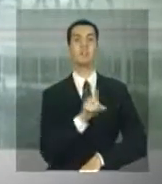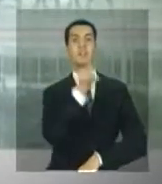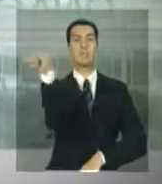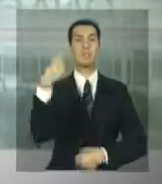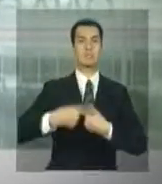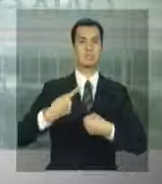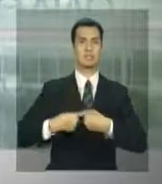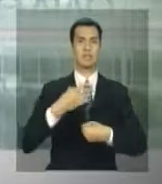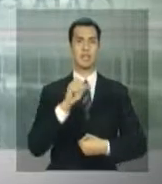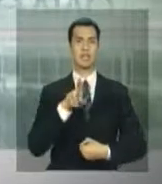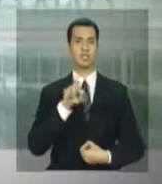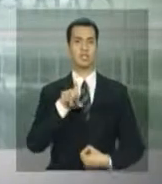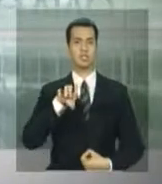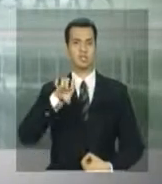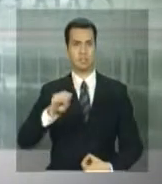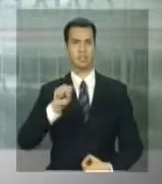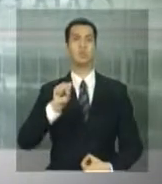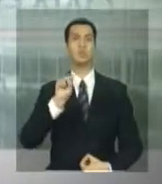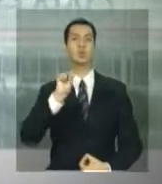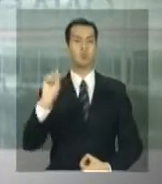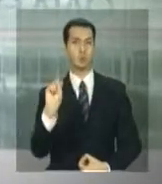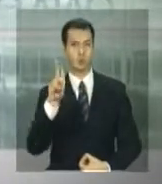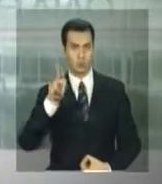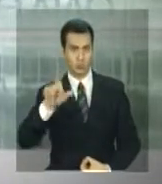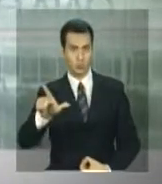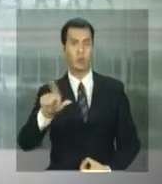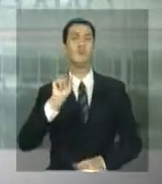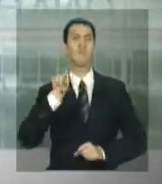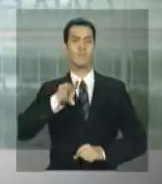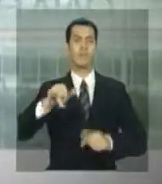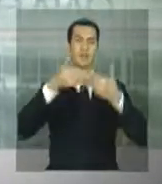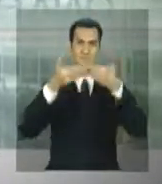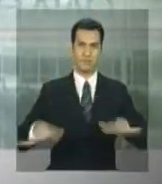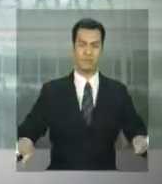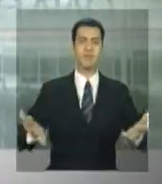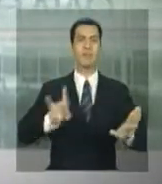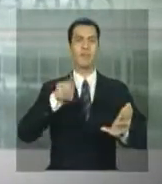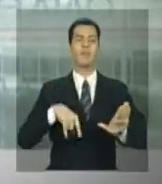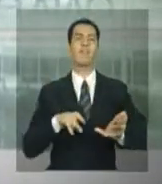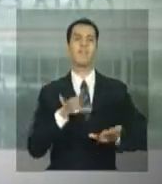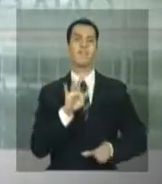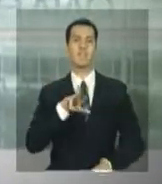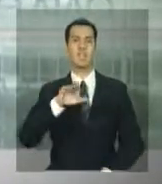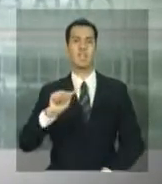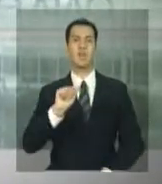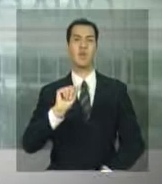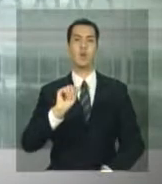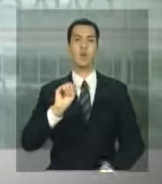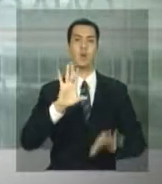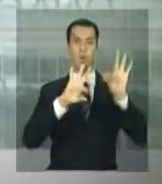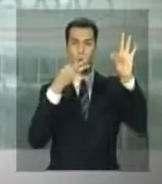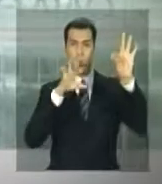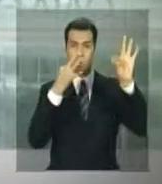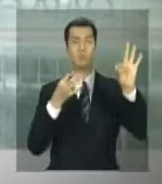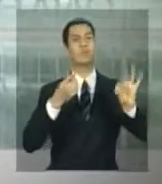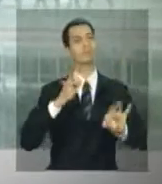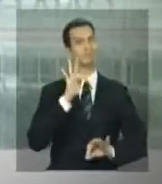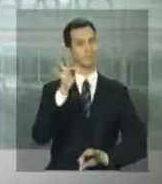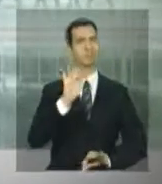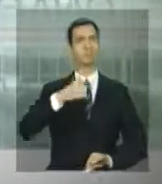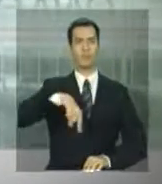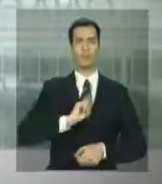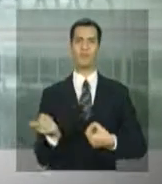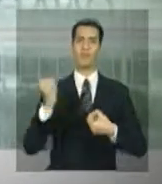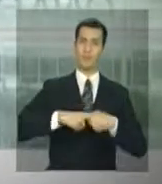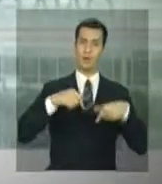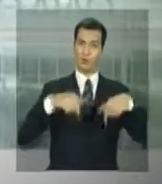Rio Grande do Sul, onde vai participar da abertura oficial da Feira Internacional da Uva. Então, a gente pode voltar a qualquer